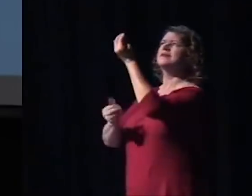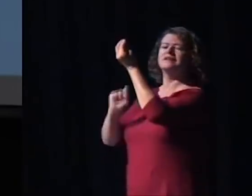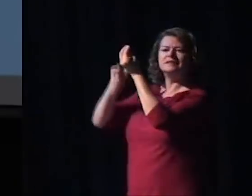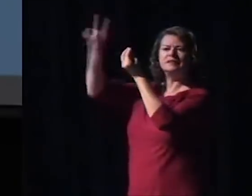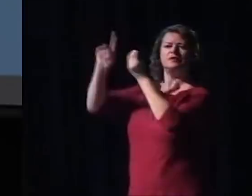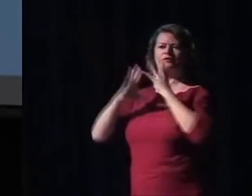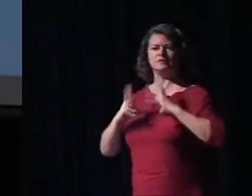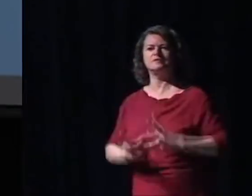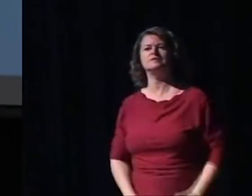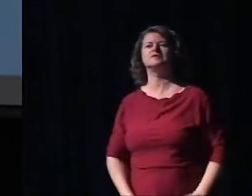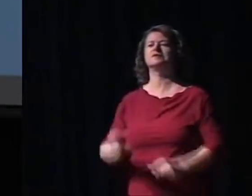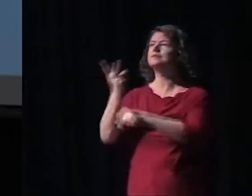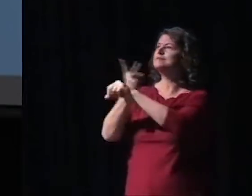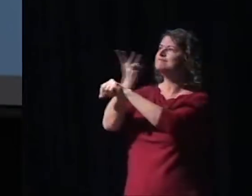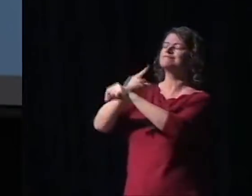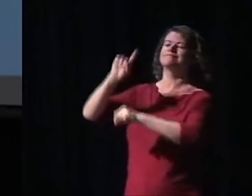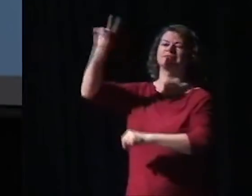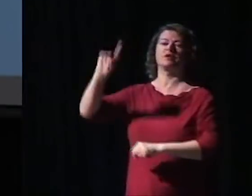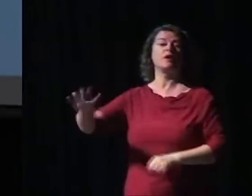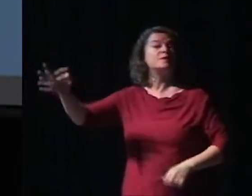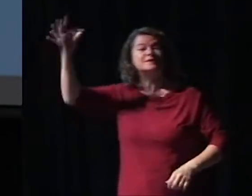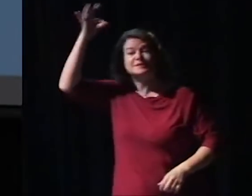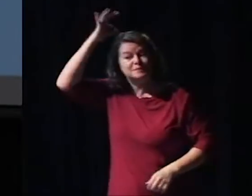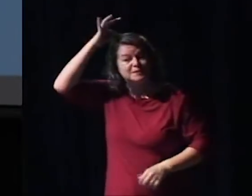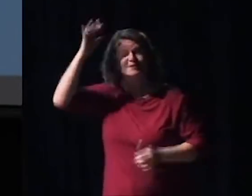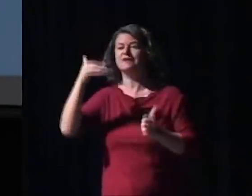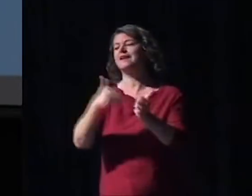Deus. O Espírito de Deus